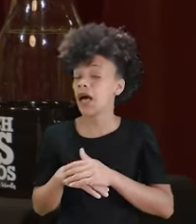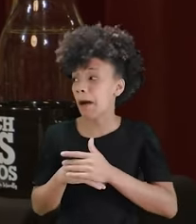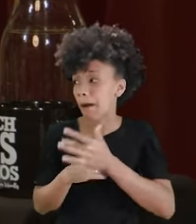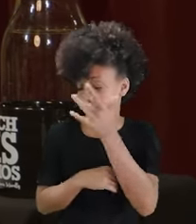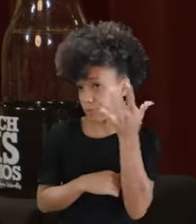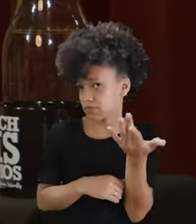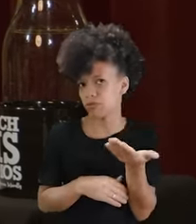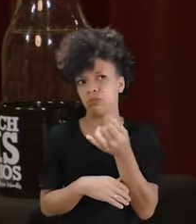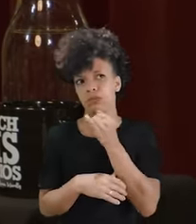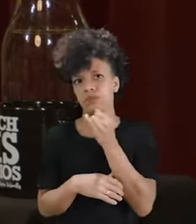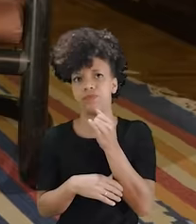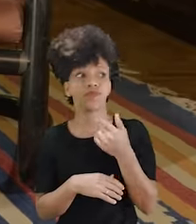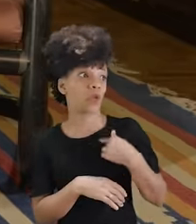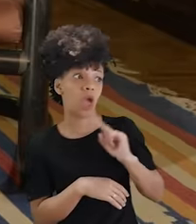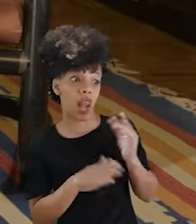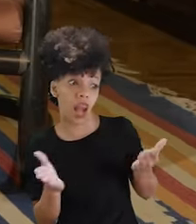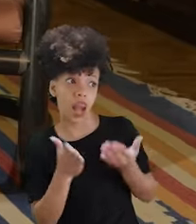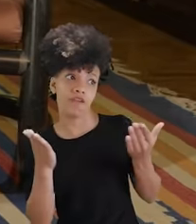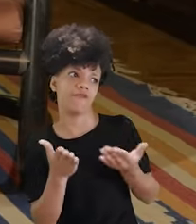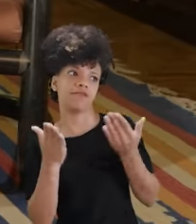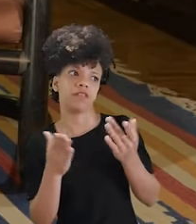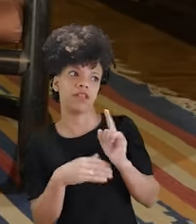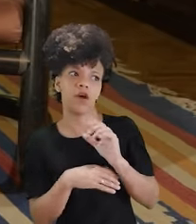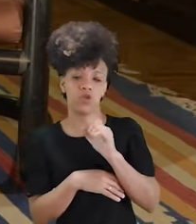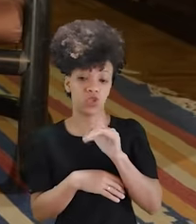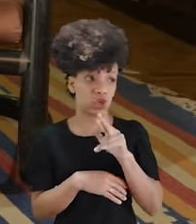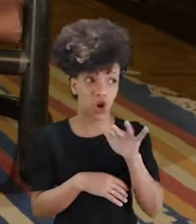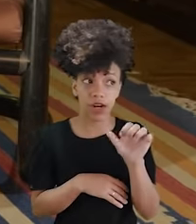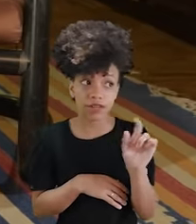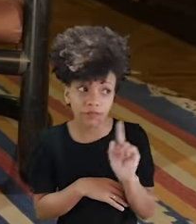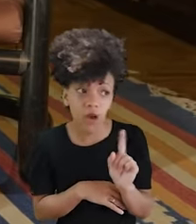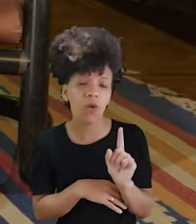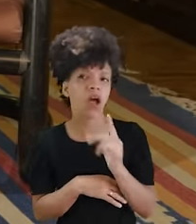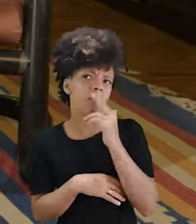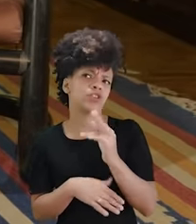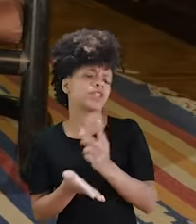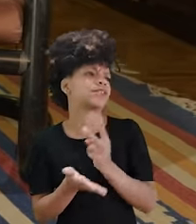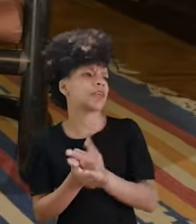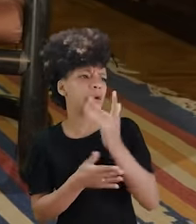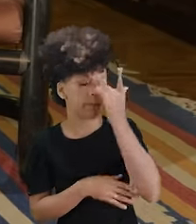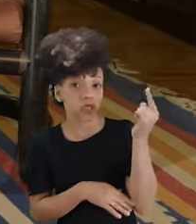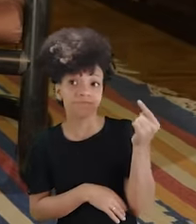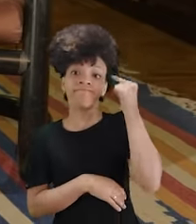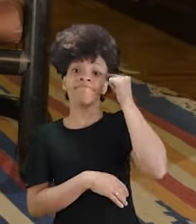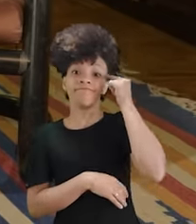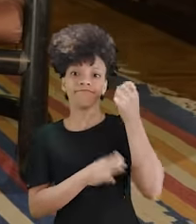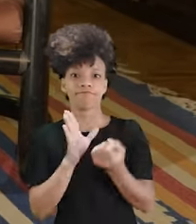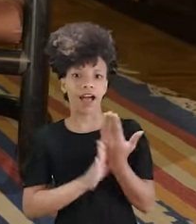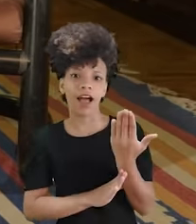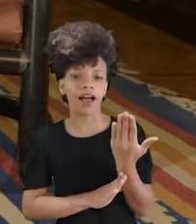ela é uma coisa meio de a ela que eu levando eu esqueci eu acho que eu sempre fui uma pessoa